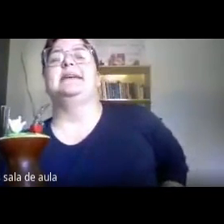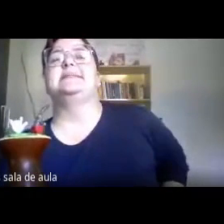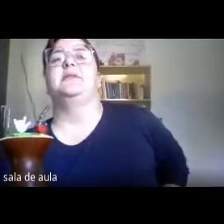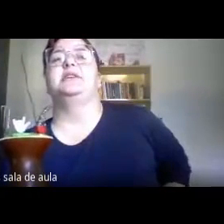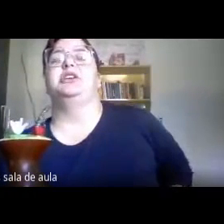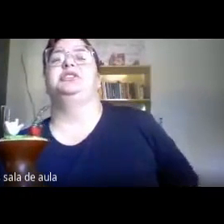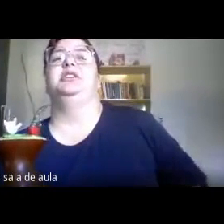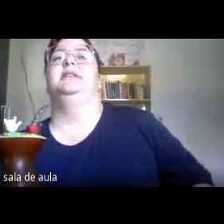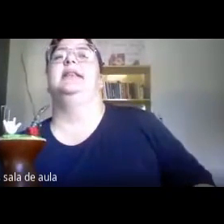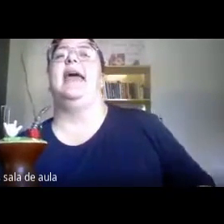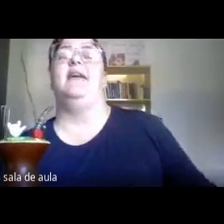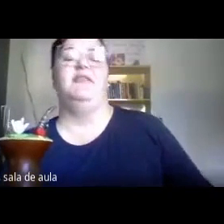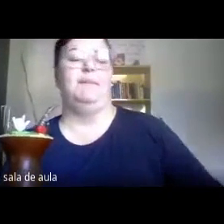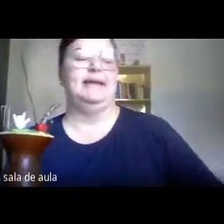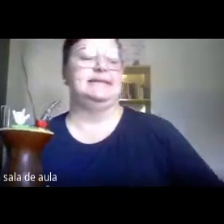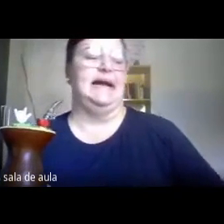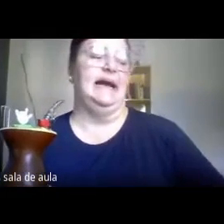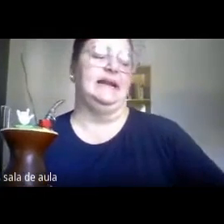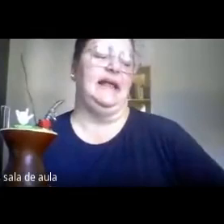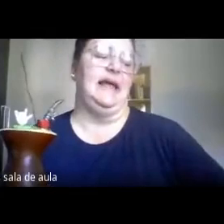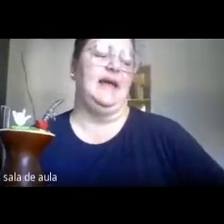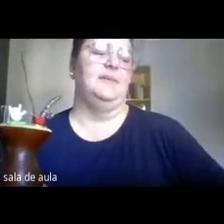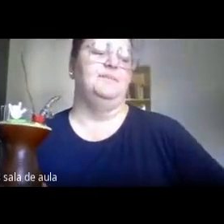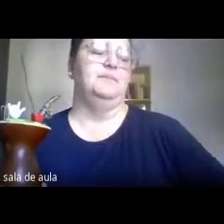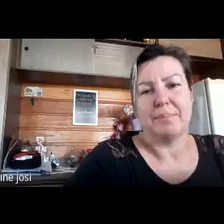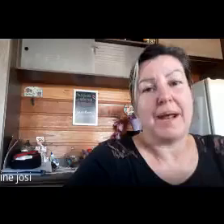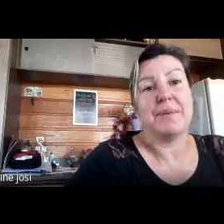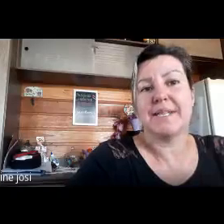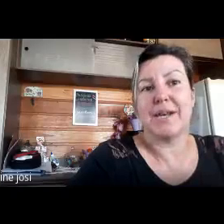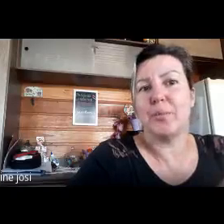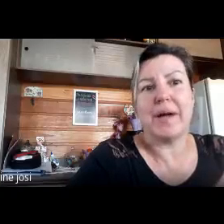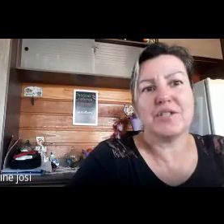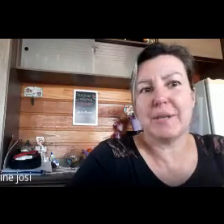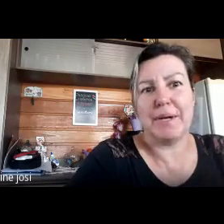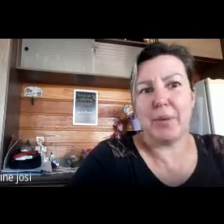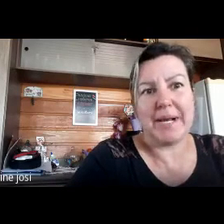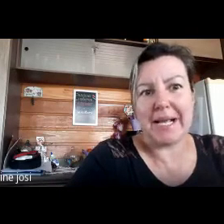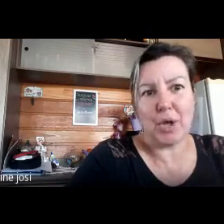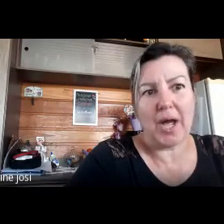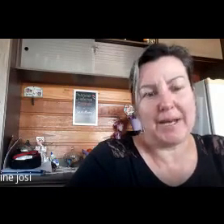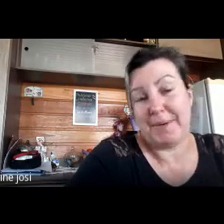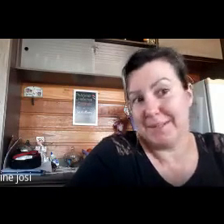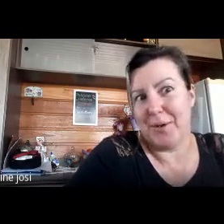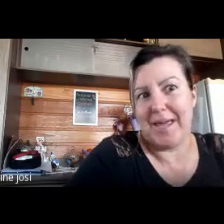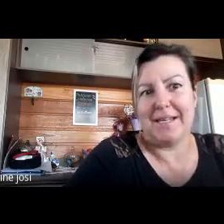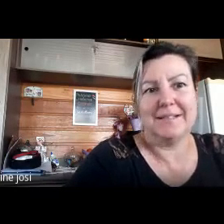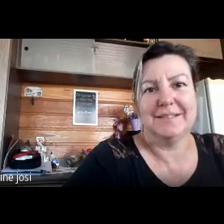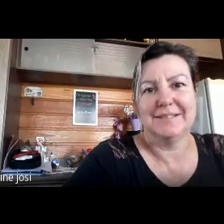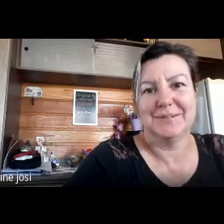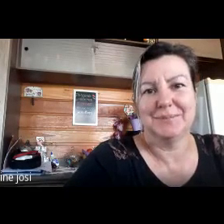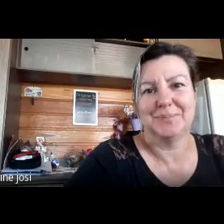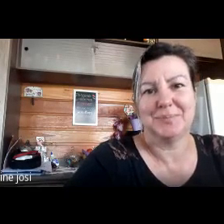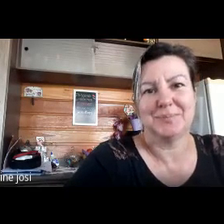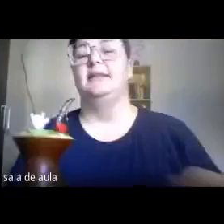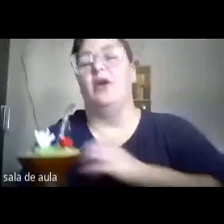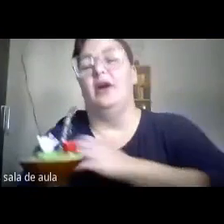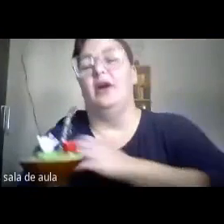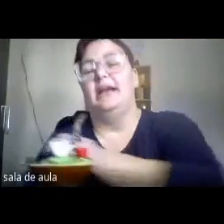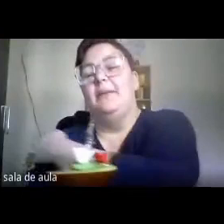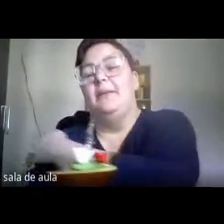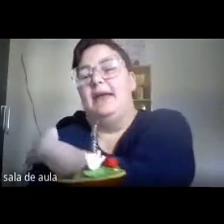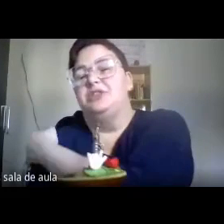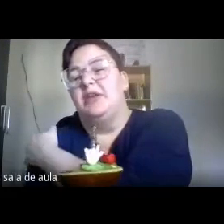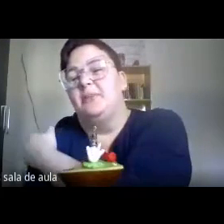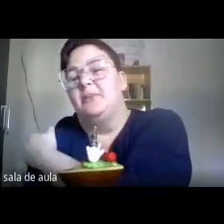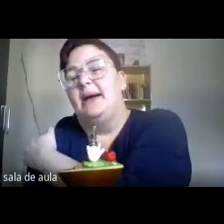É uma questão que a gente deve pensar, né? Para mim seria uma disciplina obrigatória, mas não é, né?